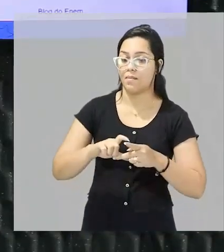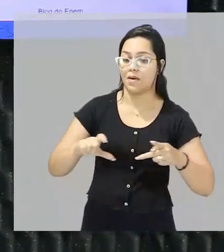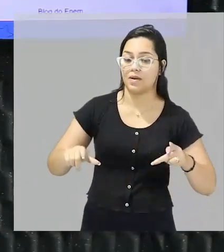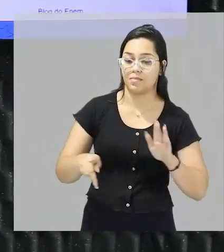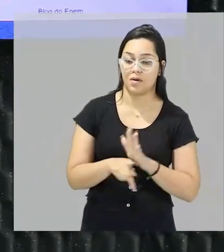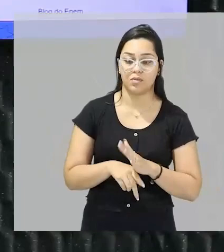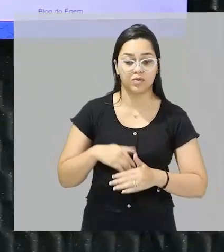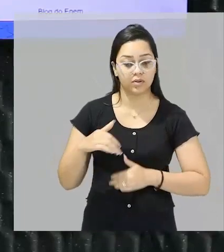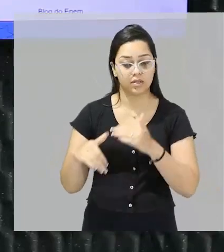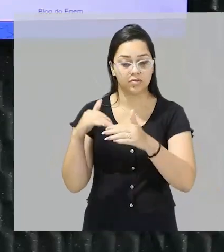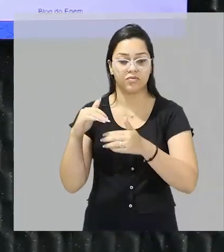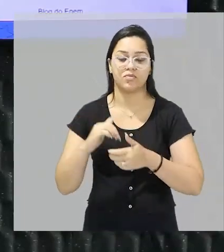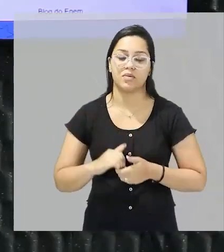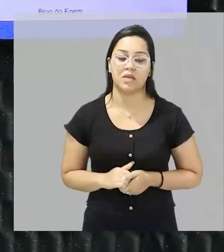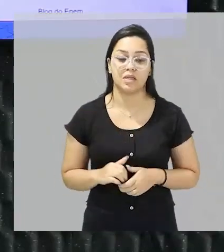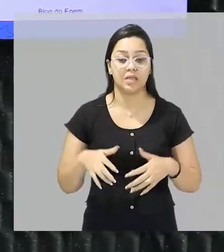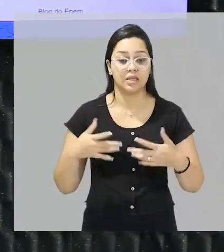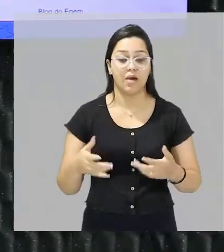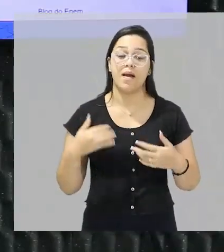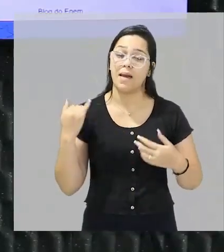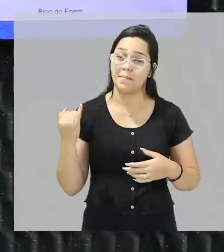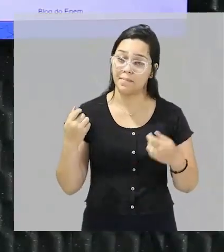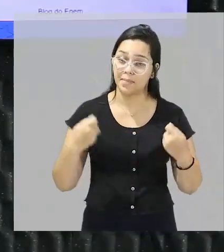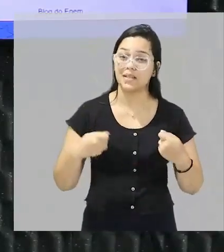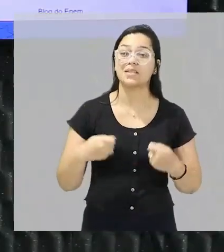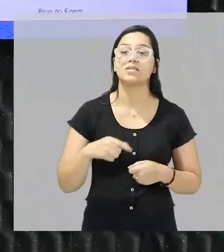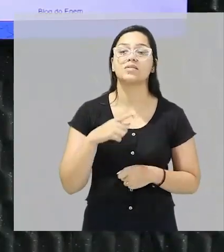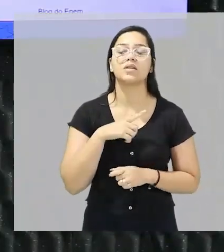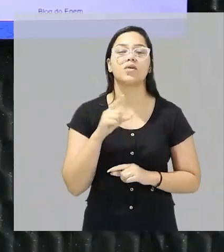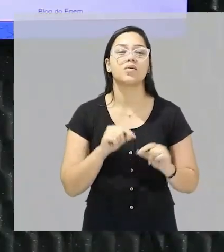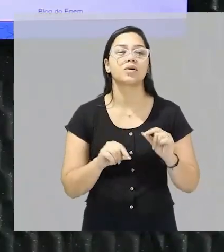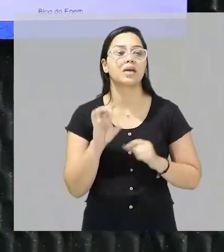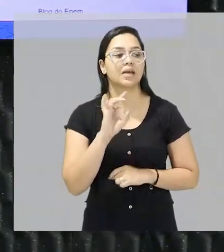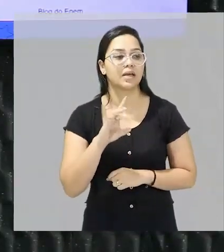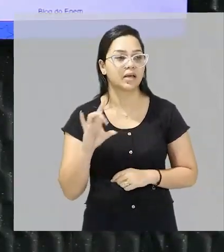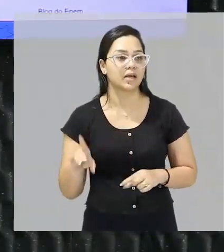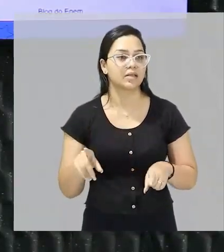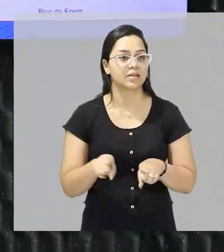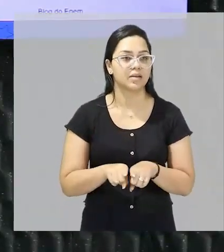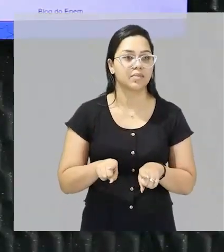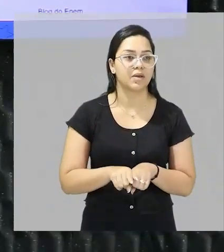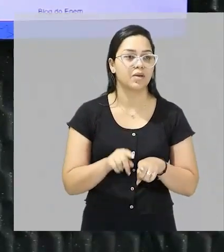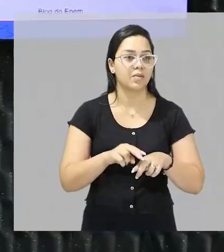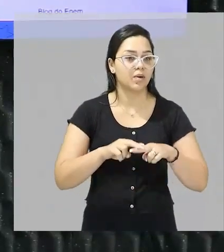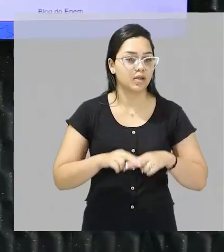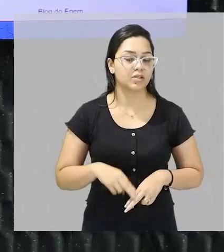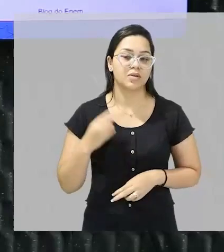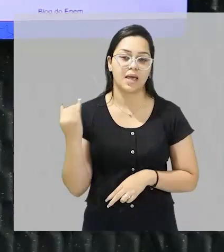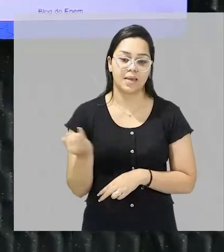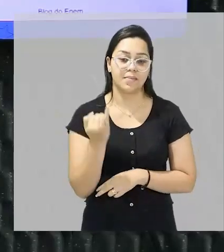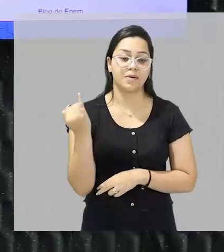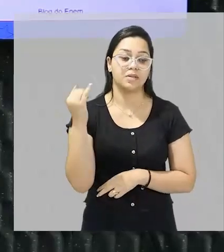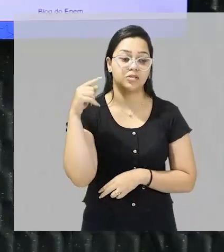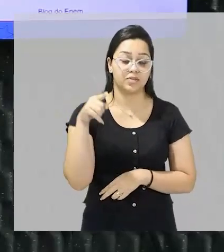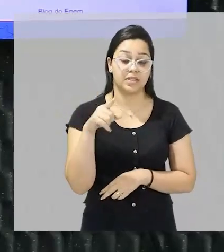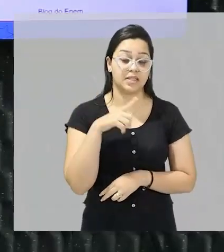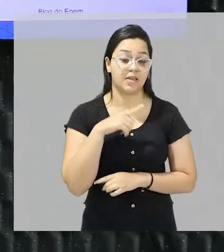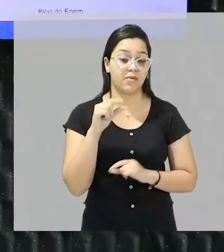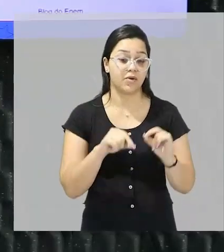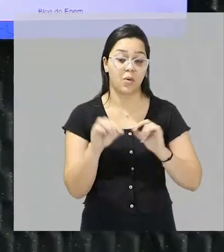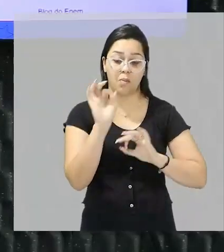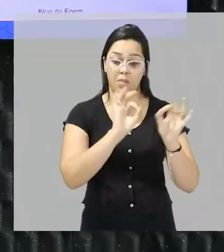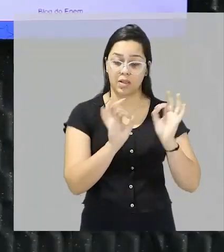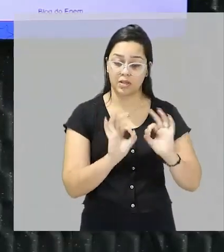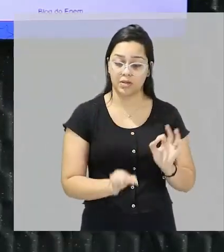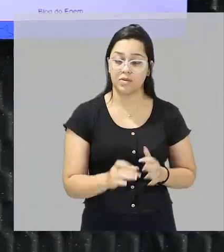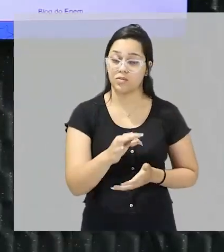do desenvolvimento. Então, é preciso estabelecer cada parte. Por isso, é muito importante que você faça o quê? Um